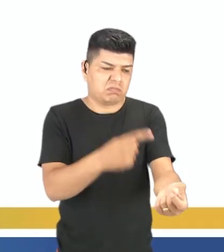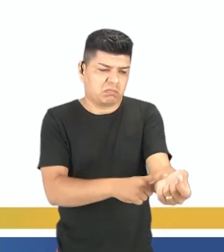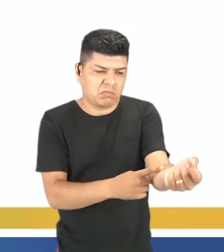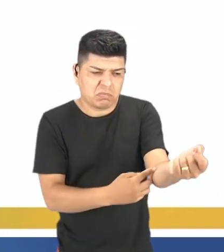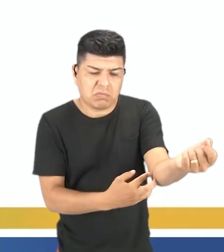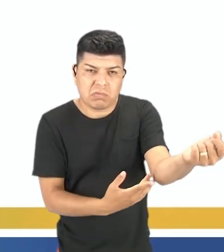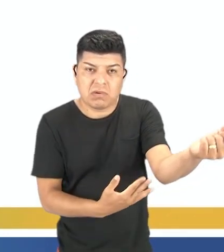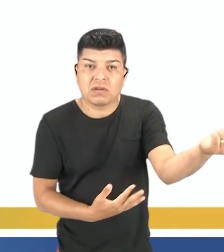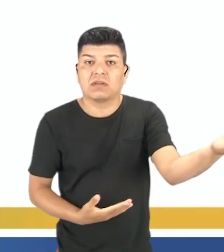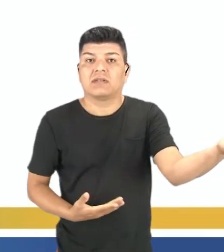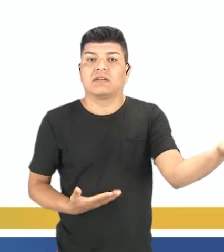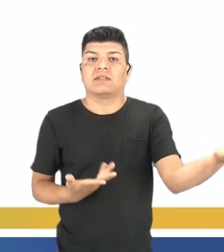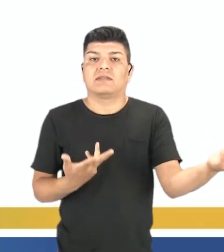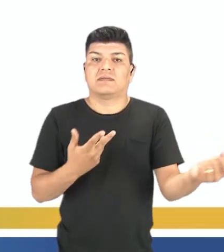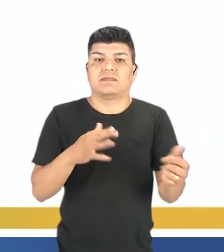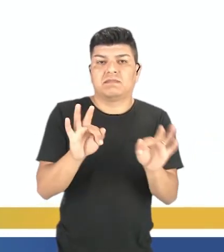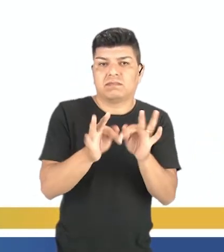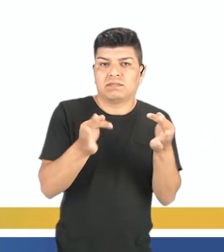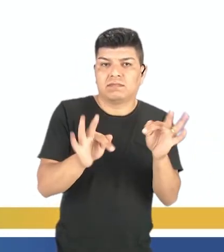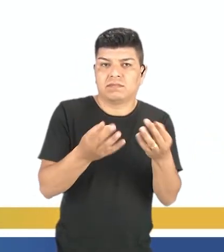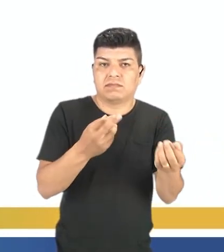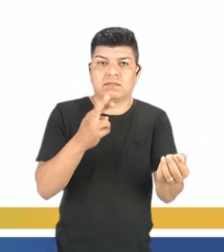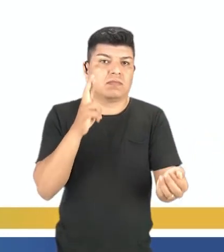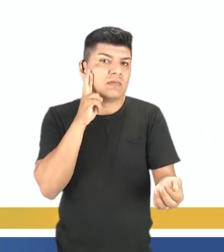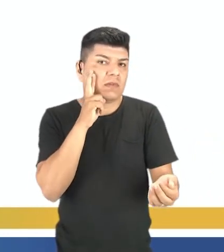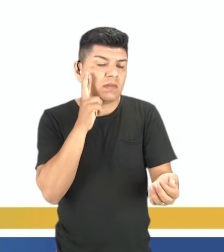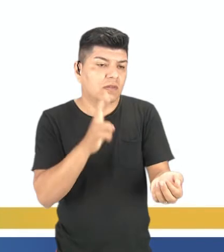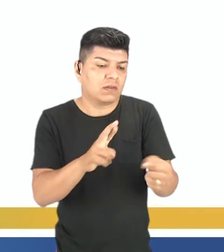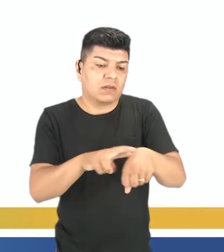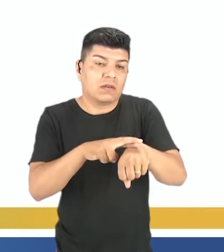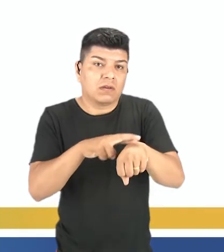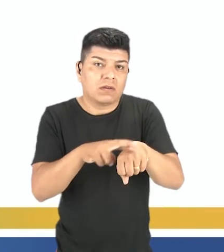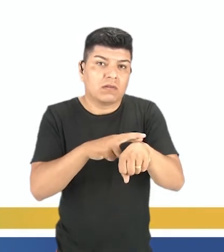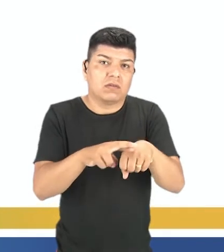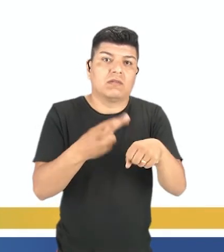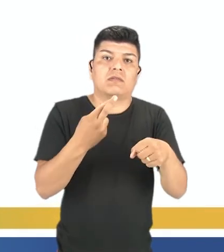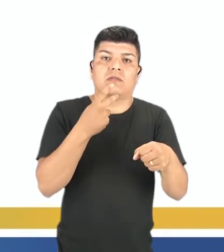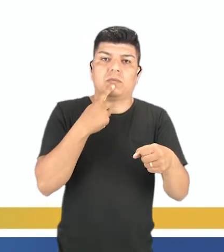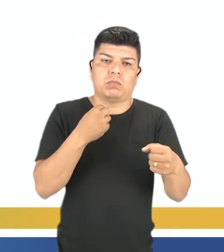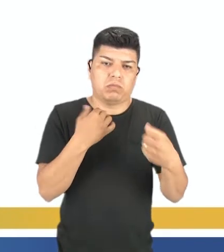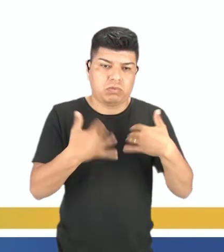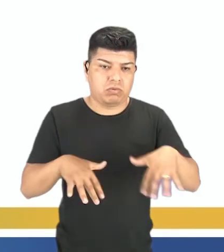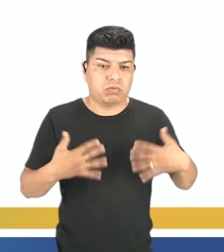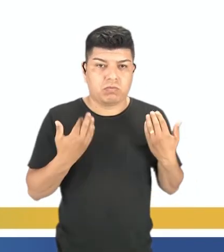sangramentos espontâneos que vão de simples manchas roxas até